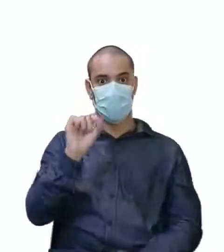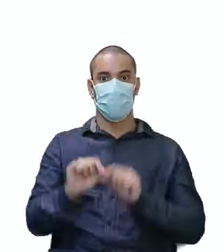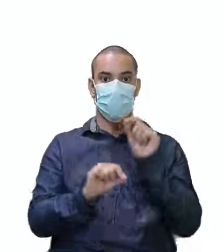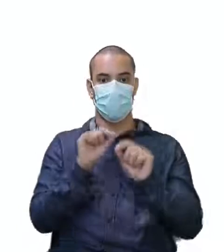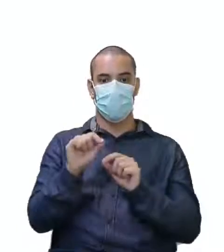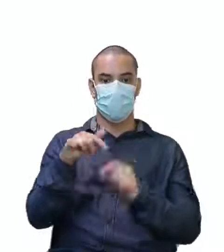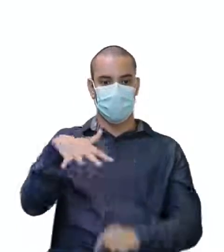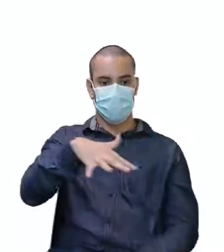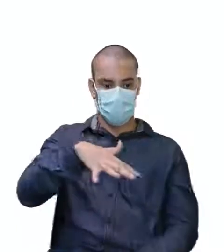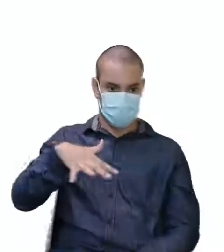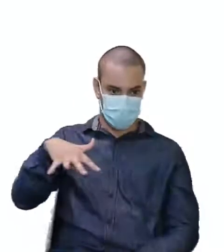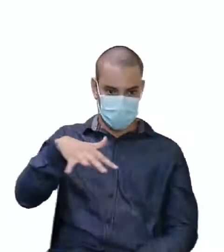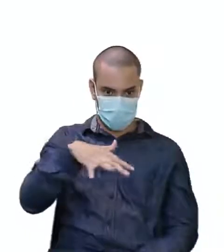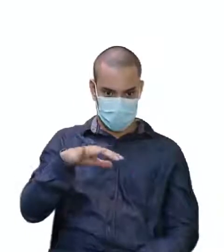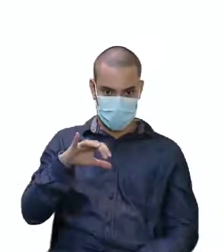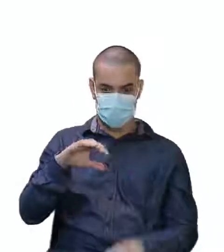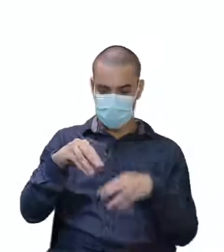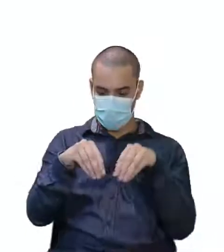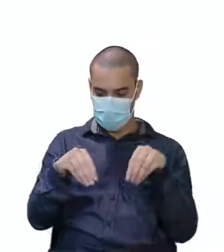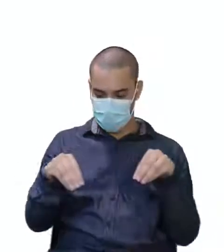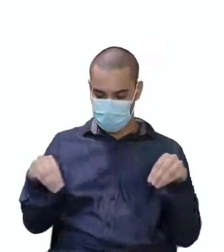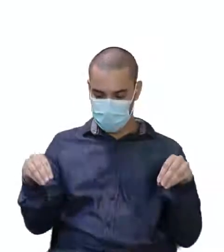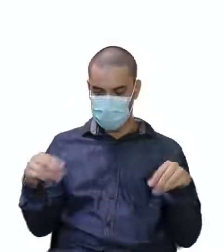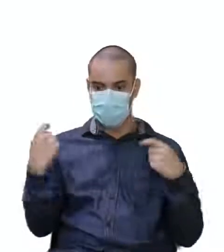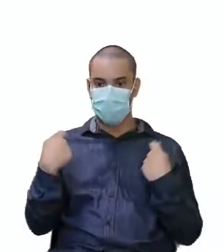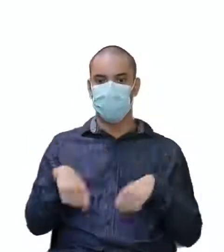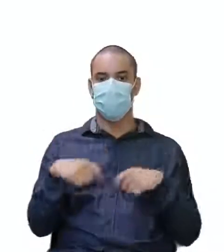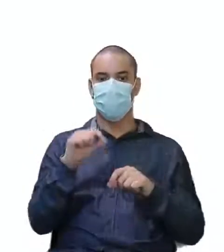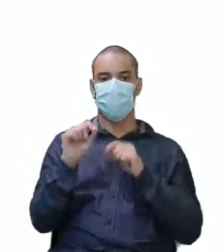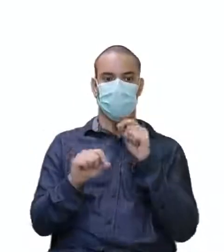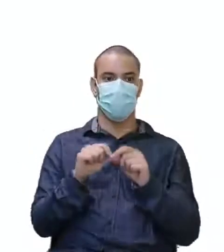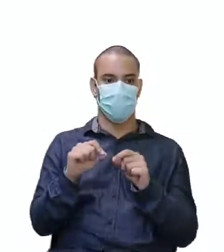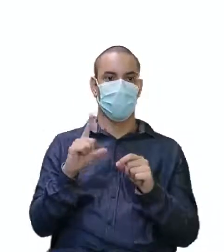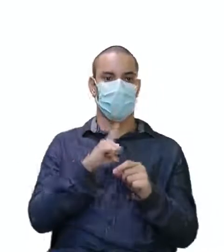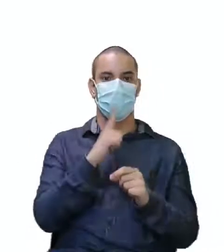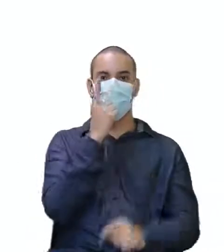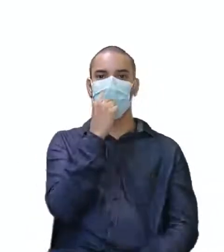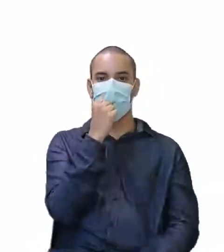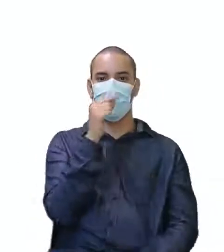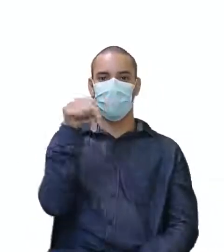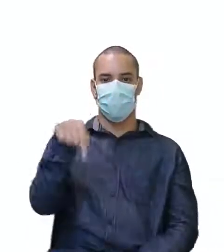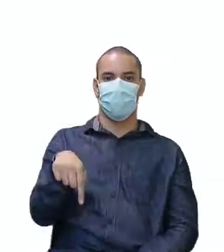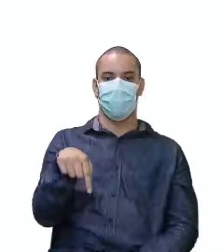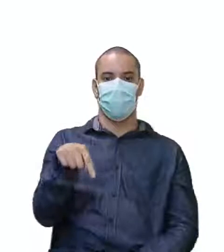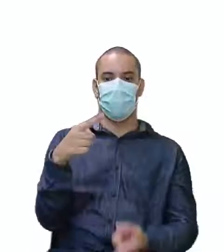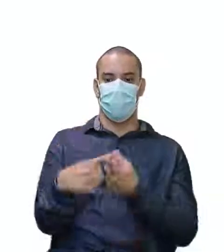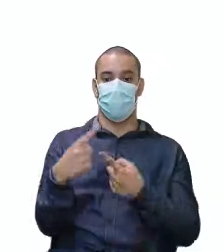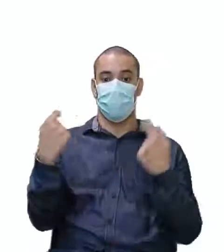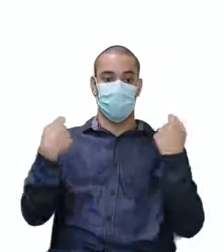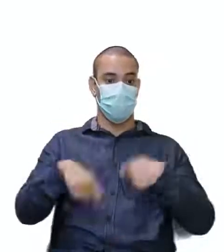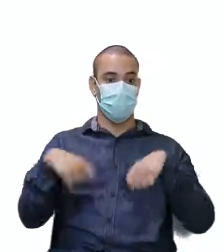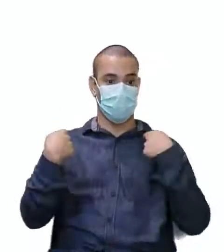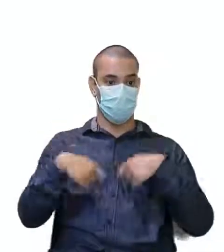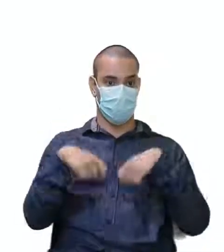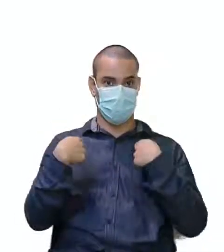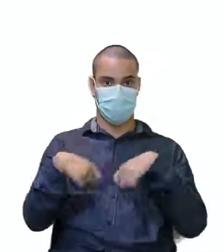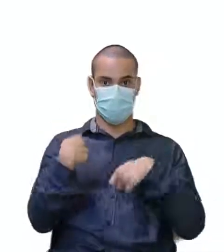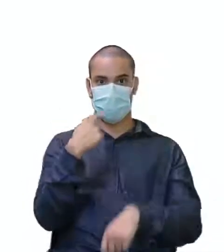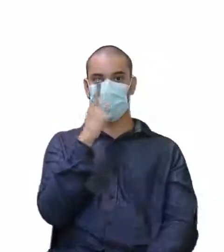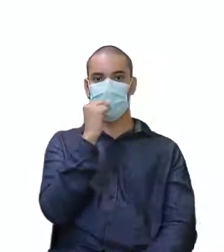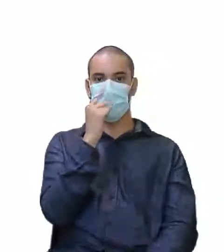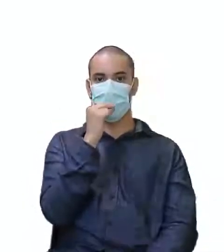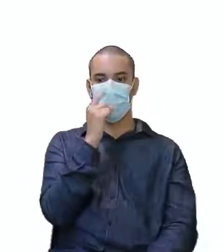umidade desse solo, onde ele vai estar, é muito grande, porque animais anfíbios, eles precisam